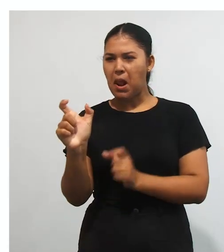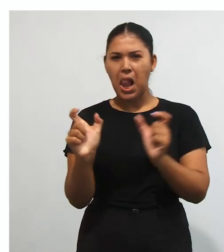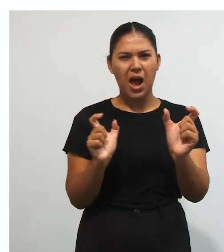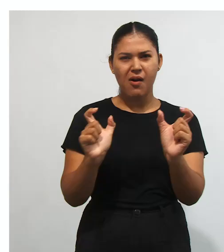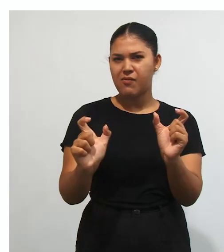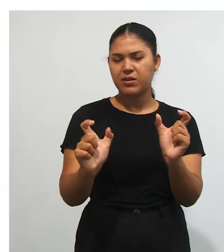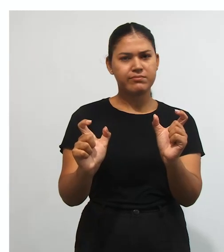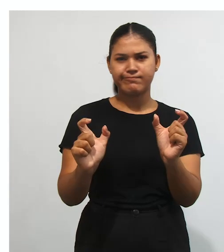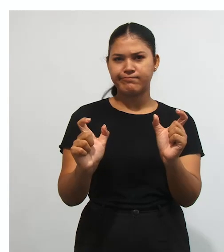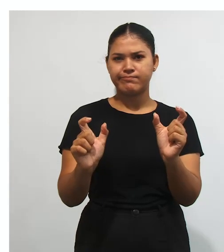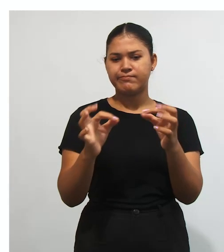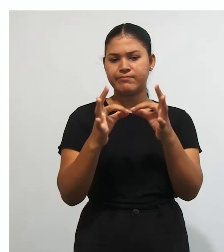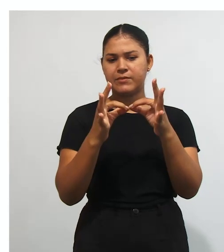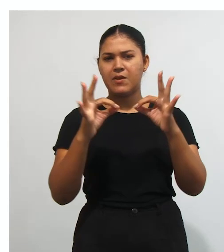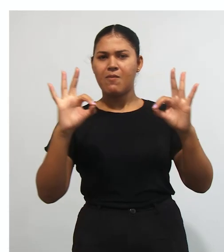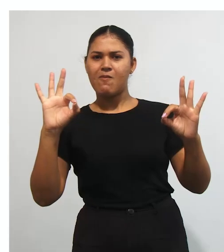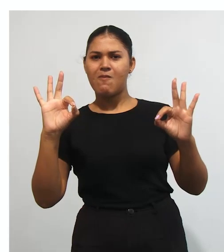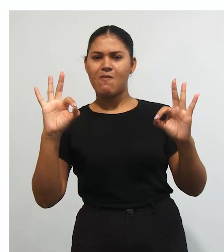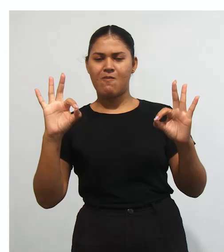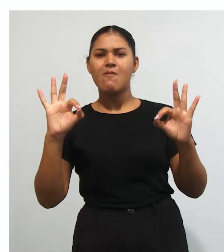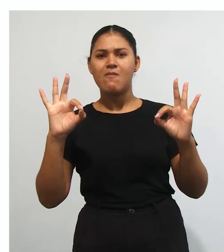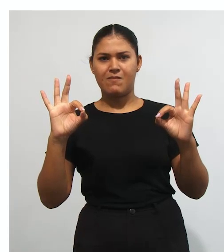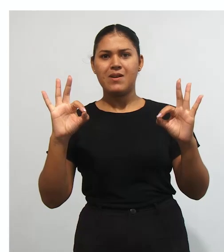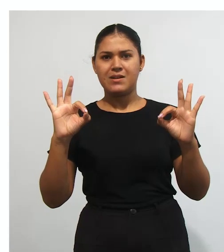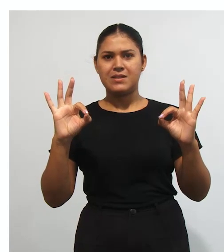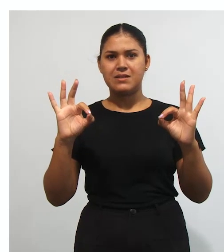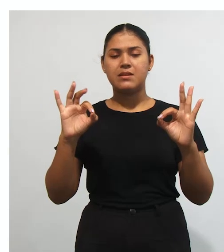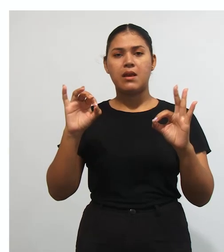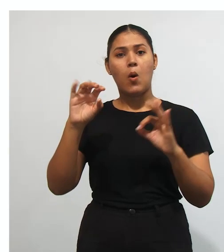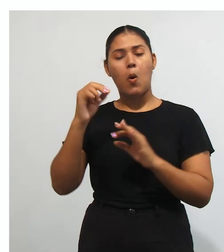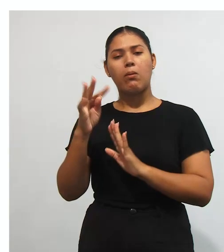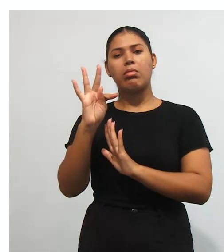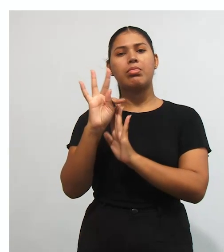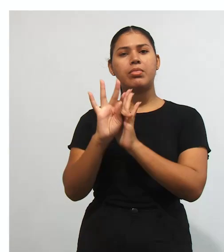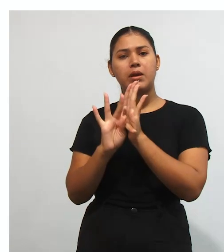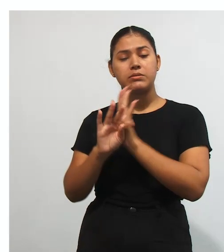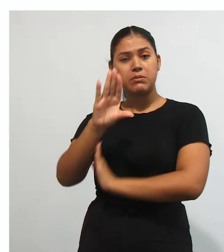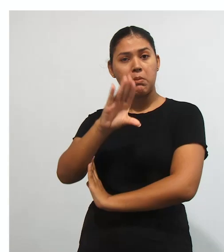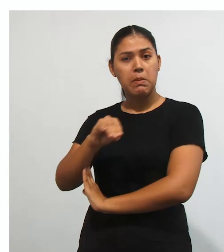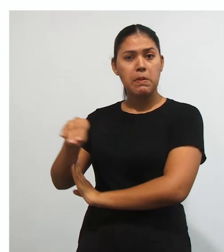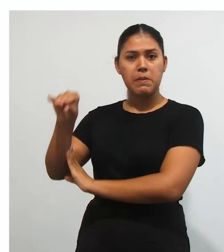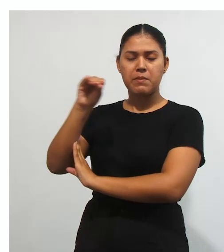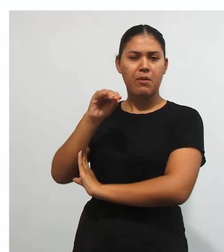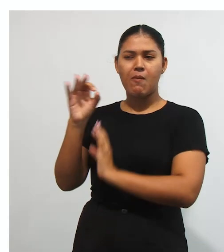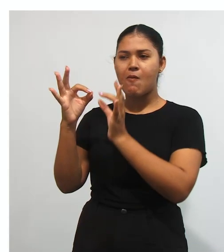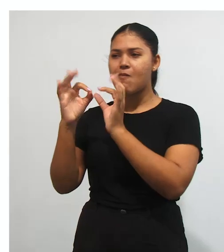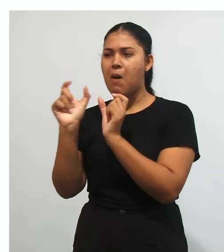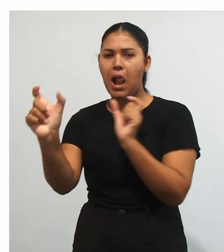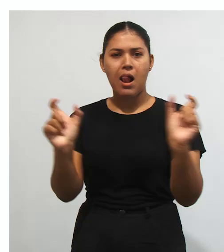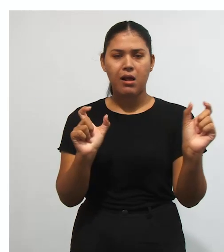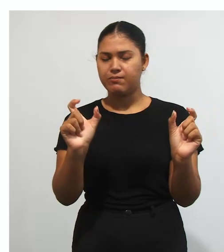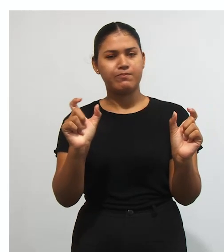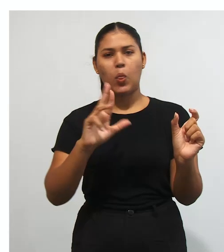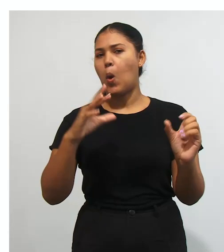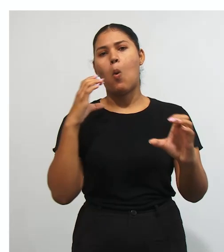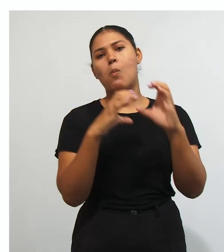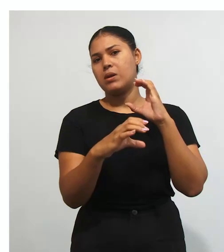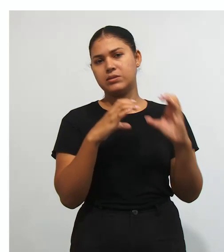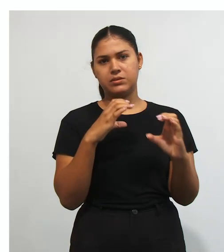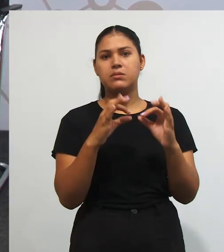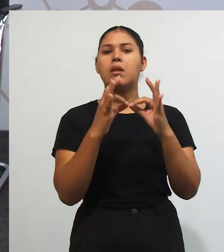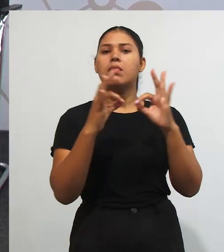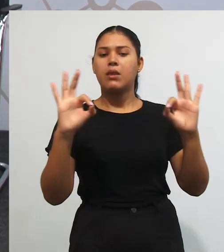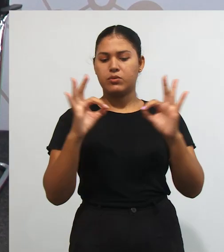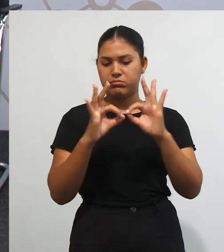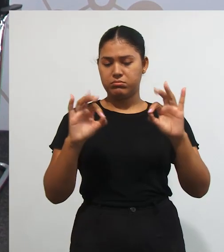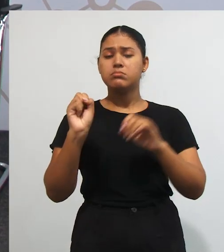enunciados concretos. Exatamente. E únicos proferidos pelos integrantes desse ou daquele campo da atividade humana. Compreender também isso, que nós